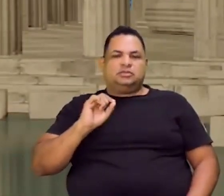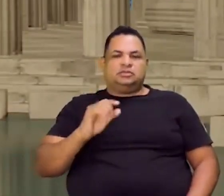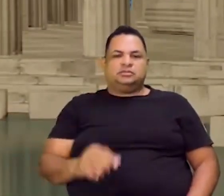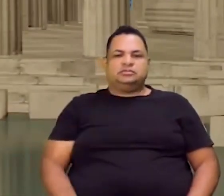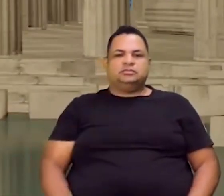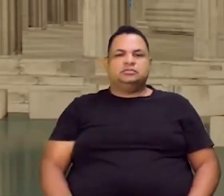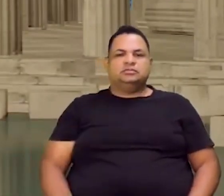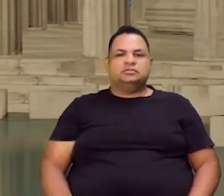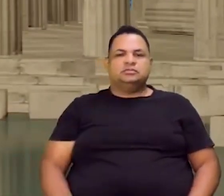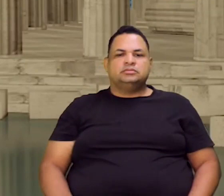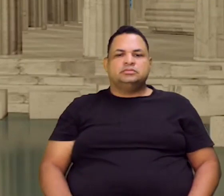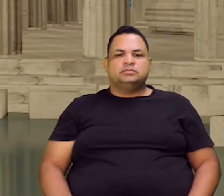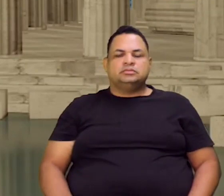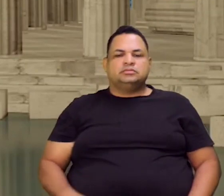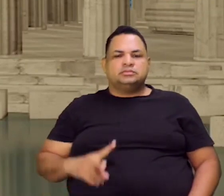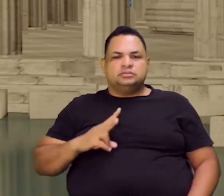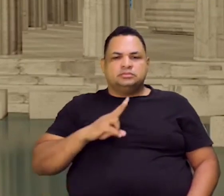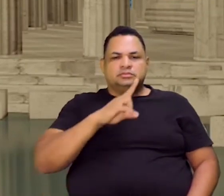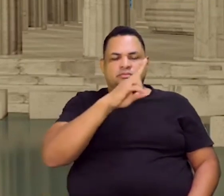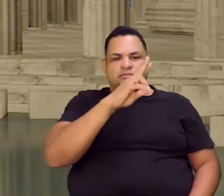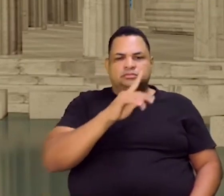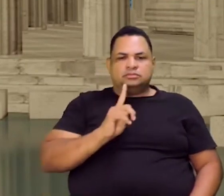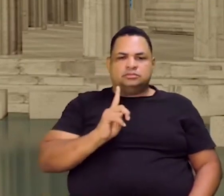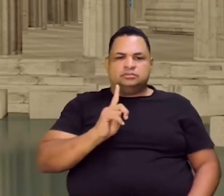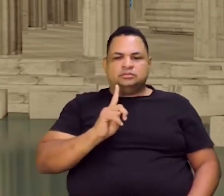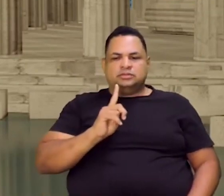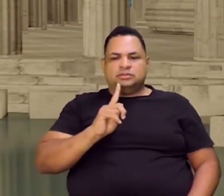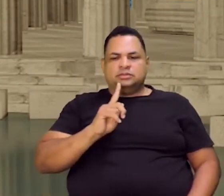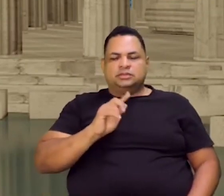certeza. Força gravitacional, ou seja,